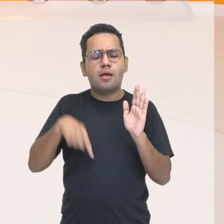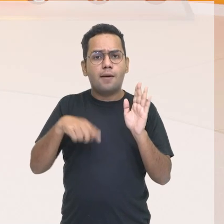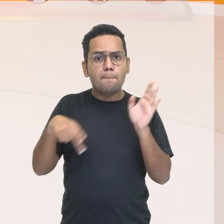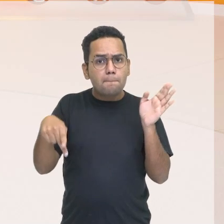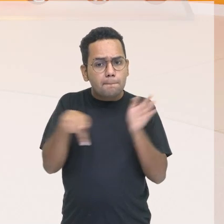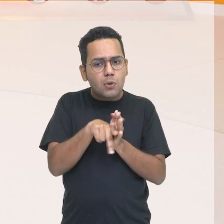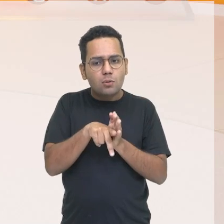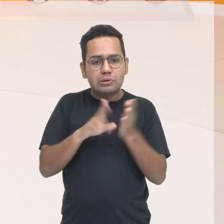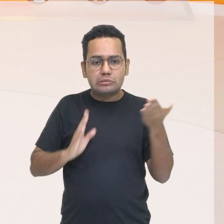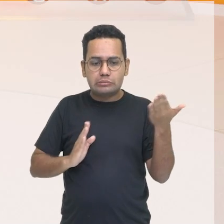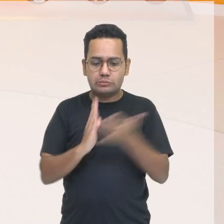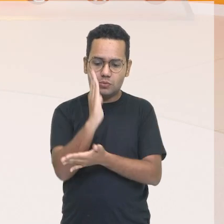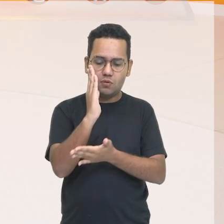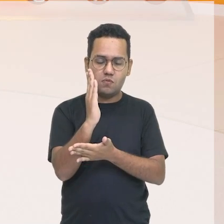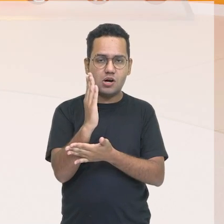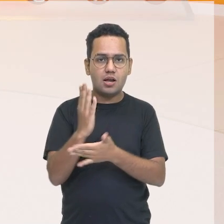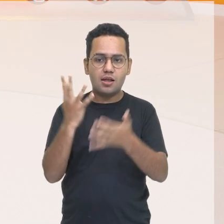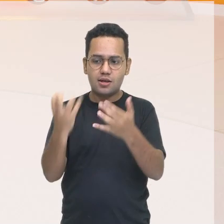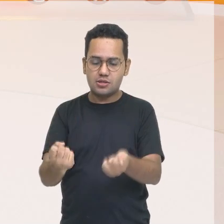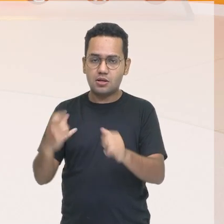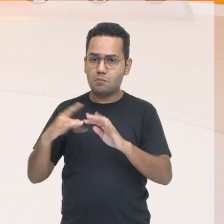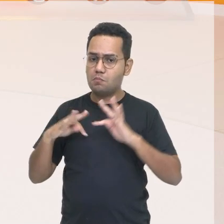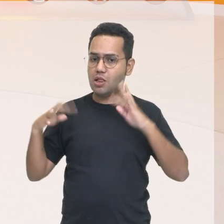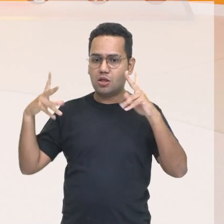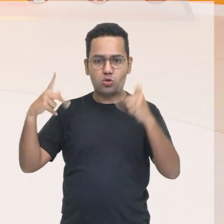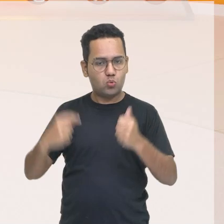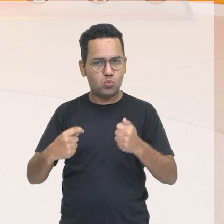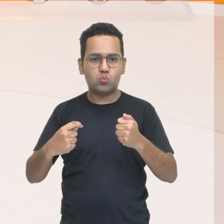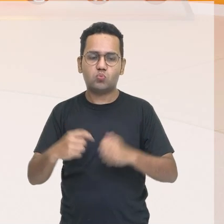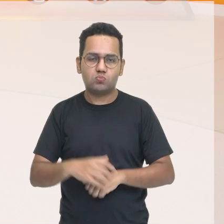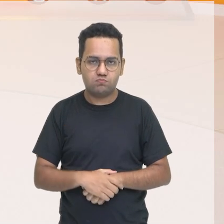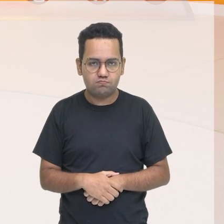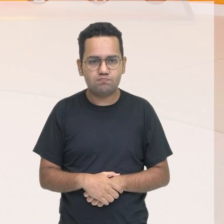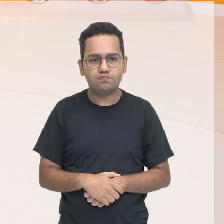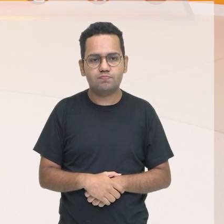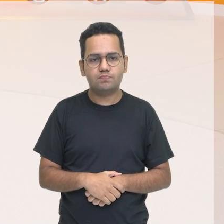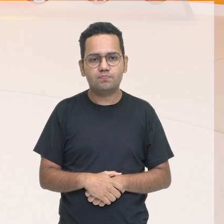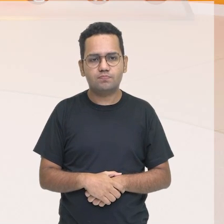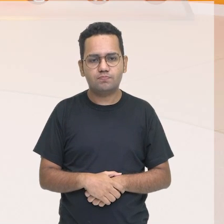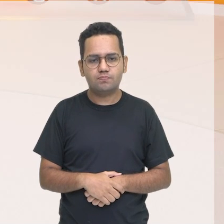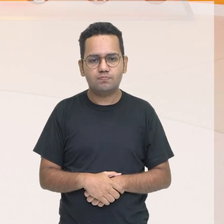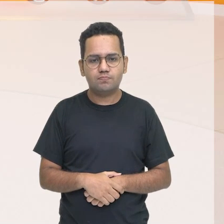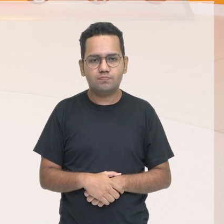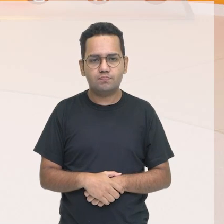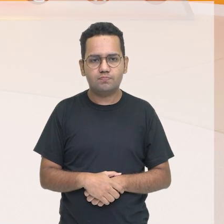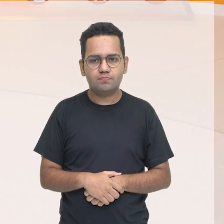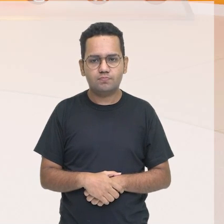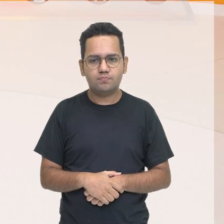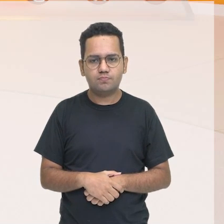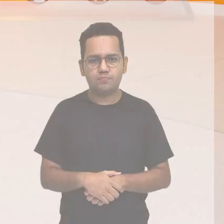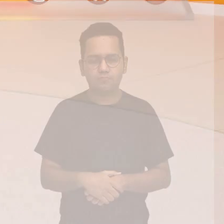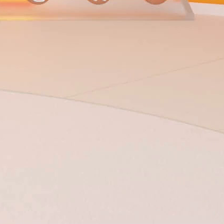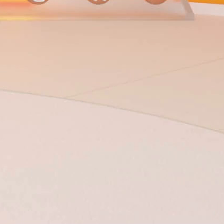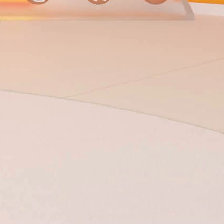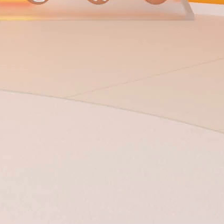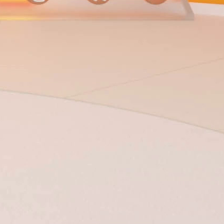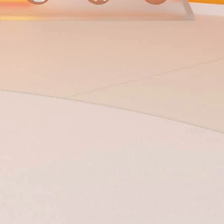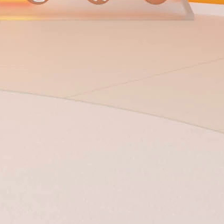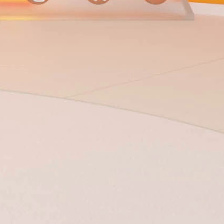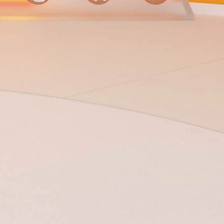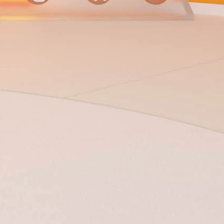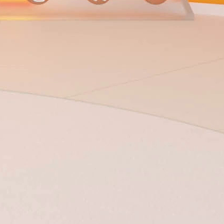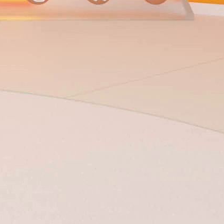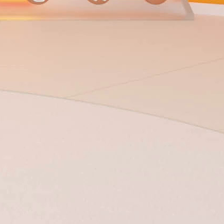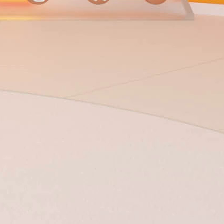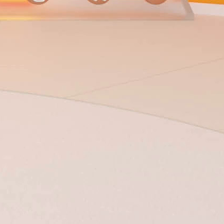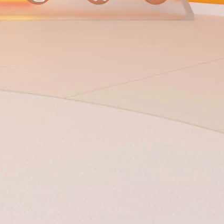aprovadas e aceitas por todos. Né? Muito bem. E aí, né, a gente vai ver que essa